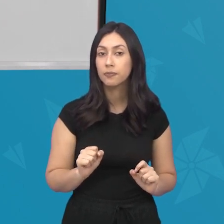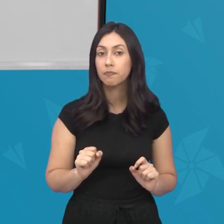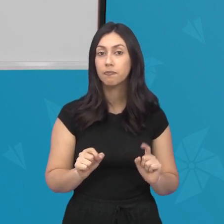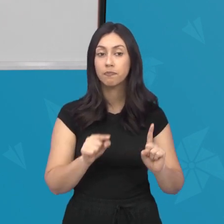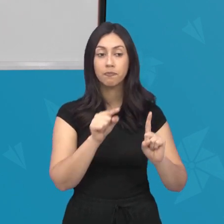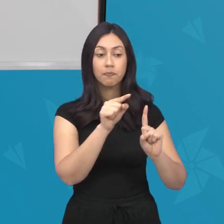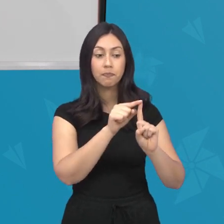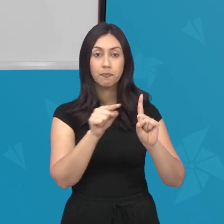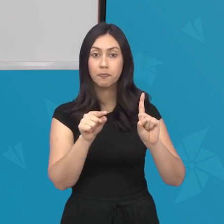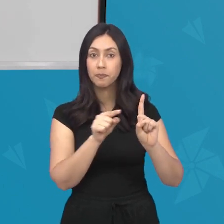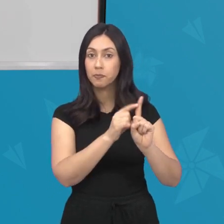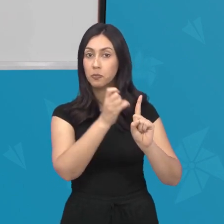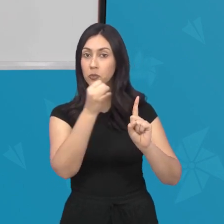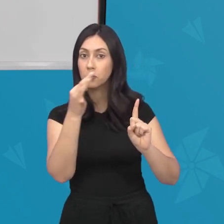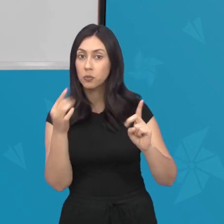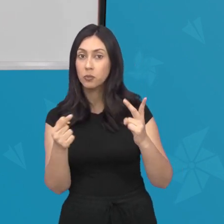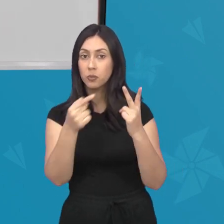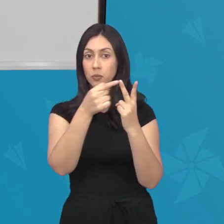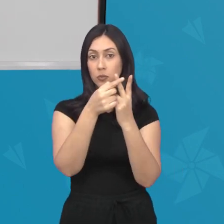por Bhaskara.